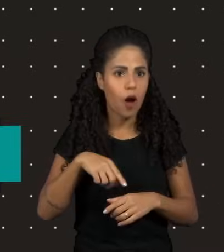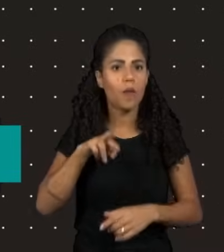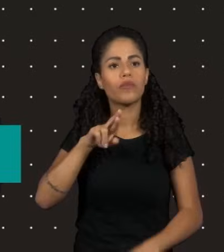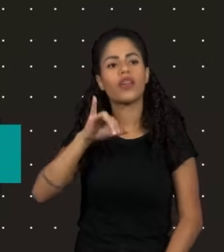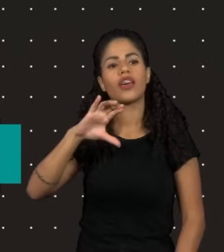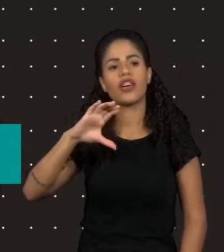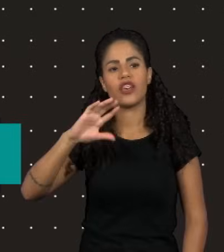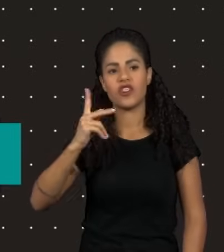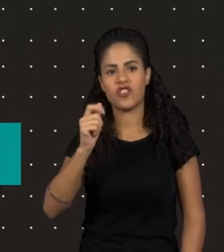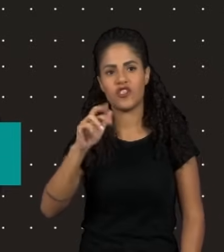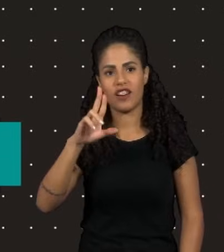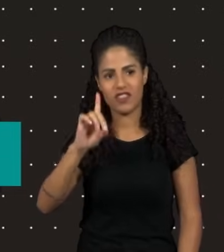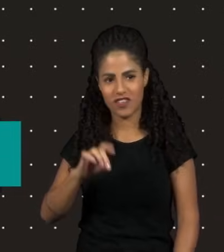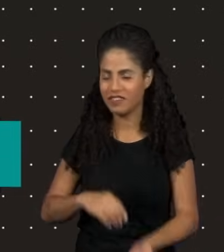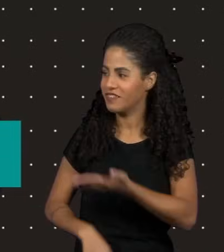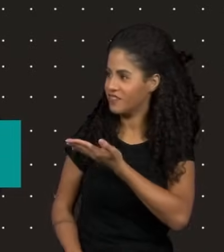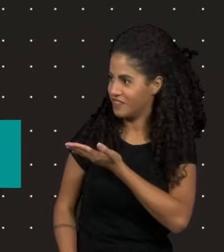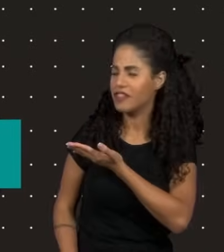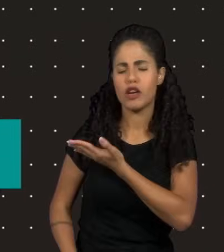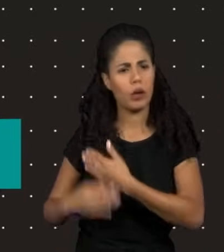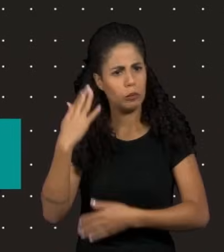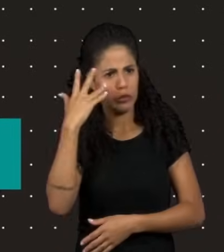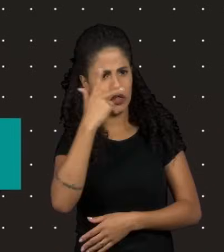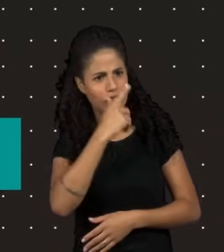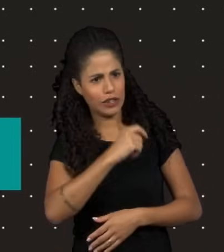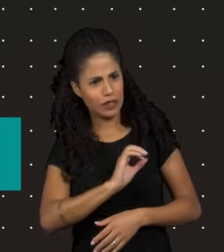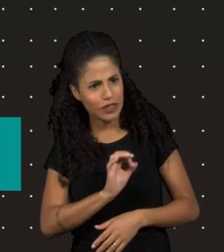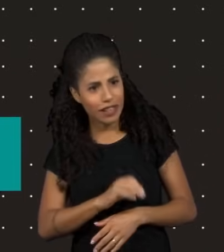Chamberlain. Sim, bonitão. Né?